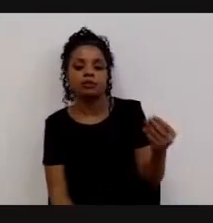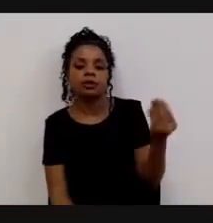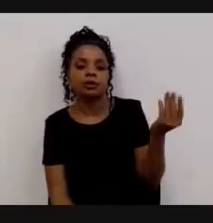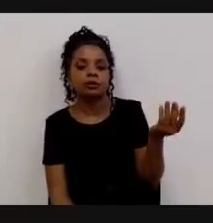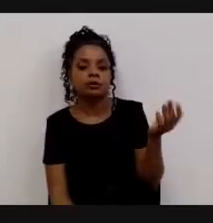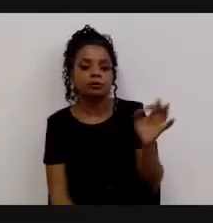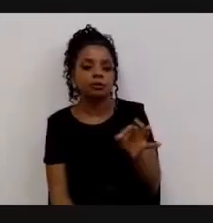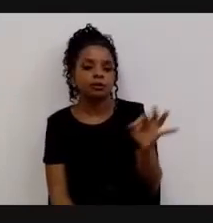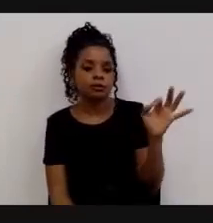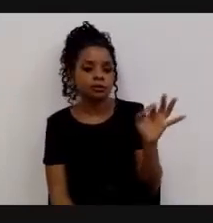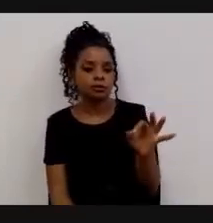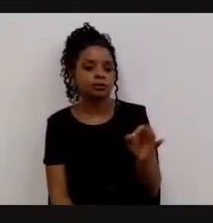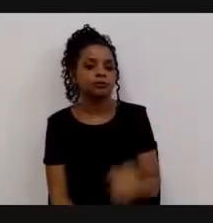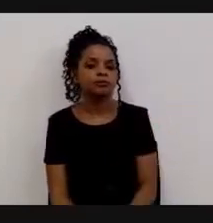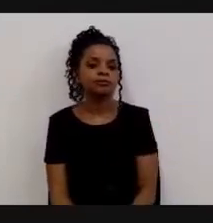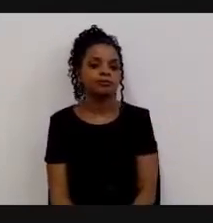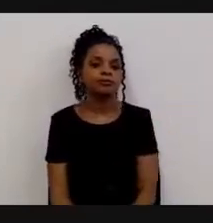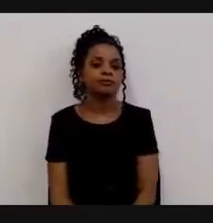Oi?